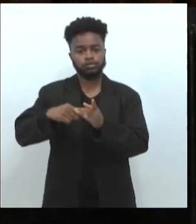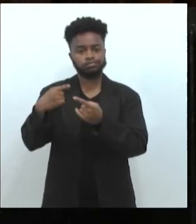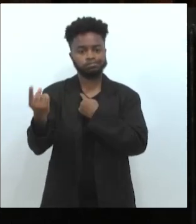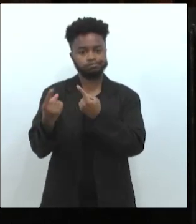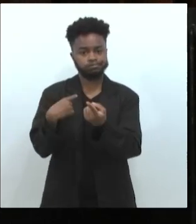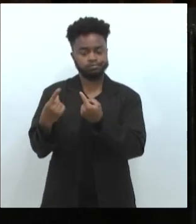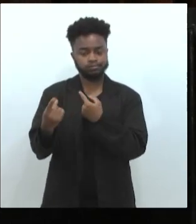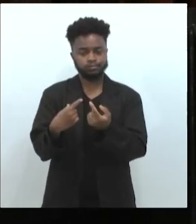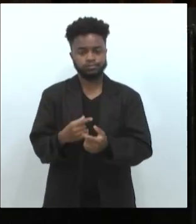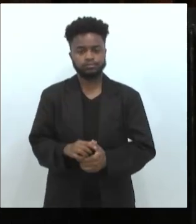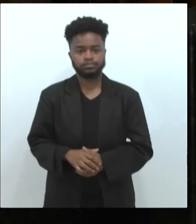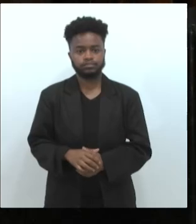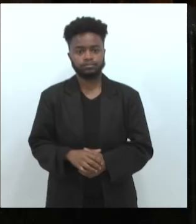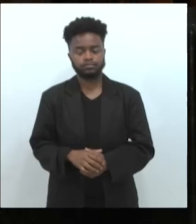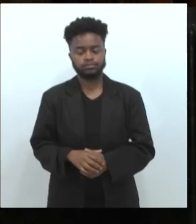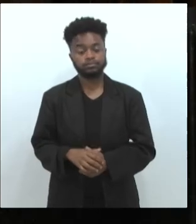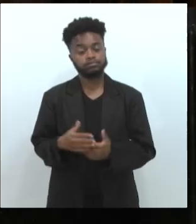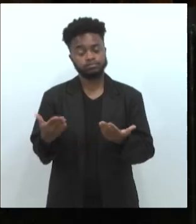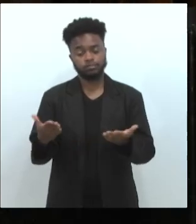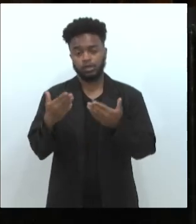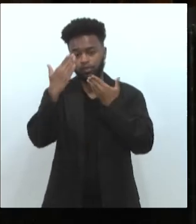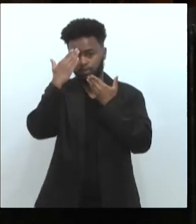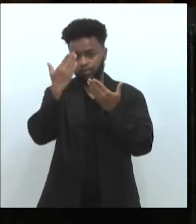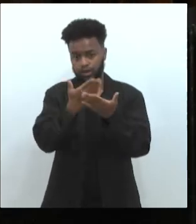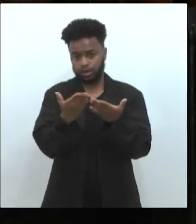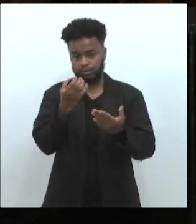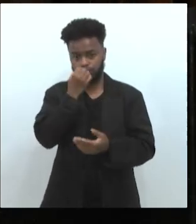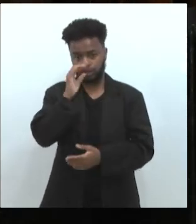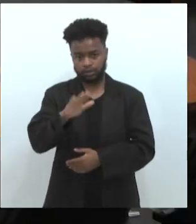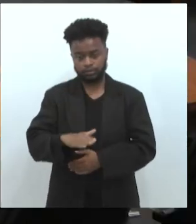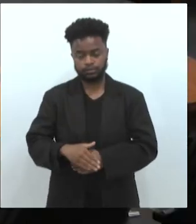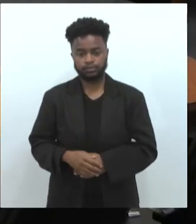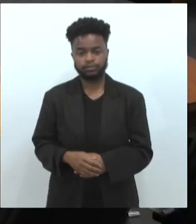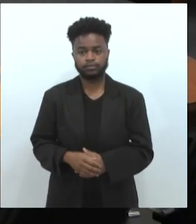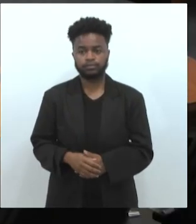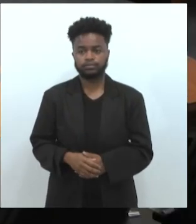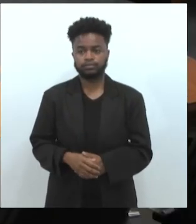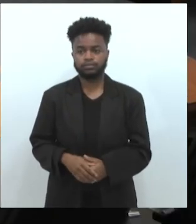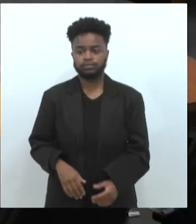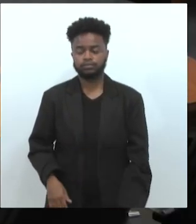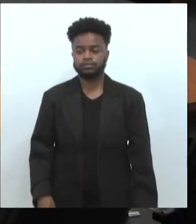ir e vir. Tenho dito, muito obrigado. Boa tarde.